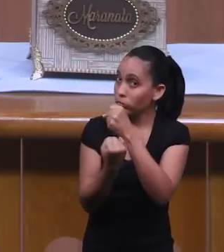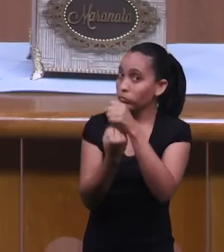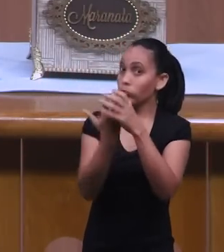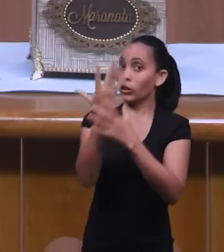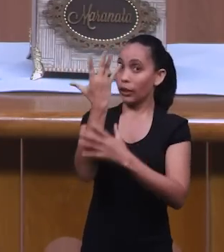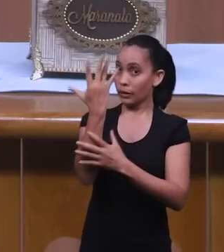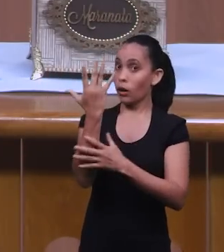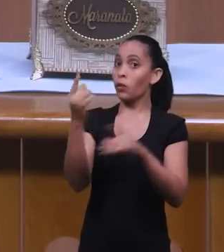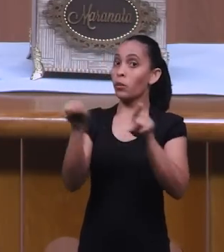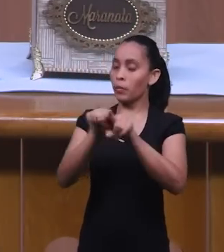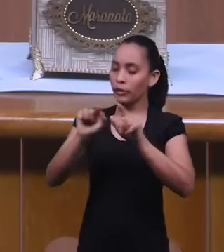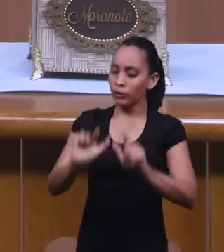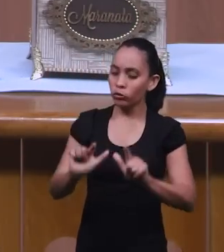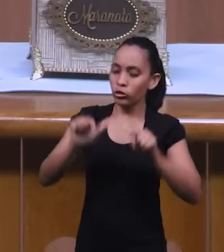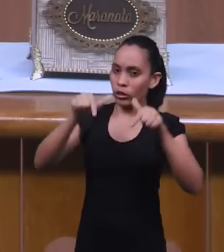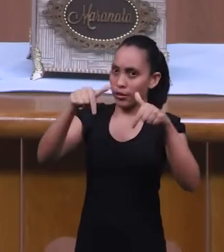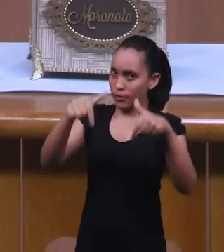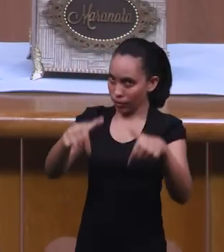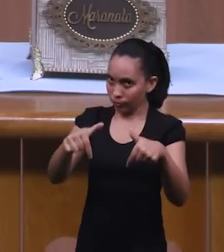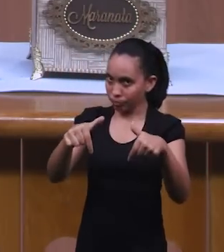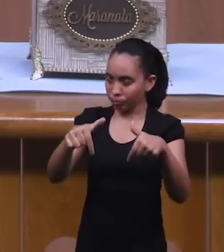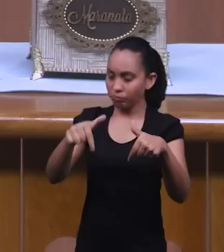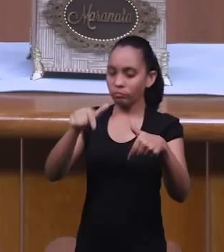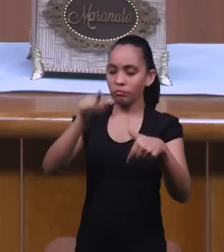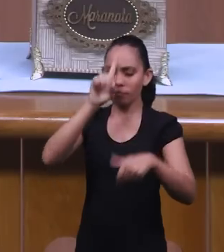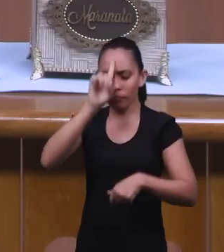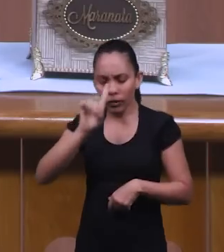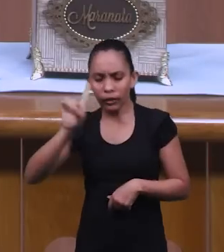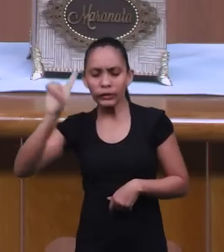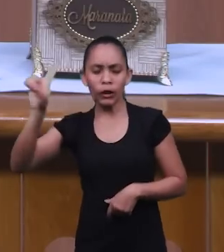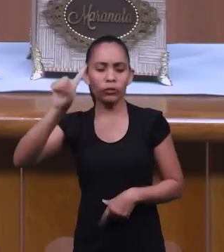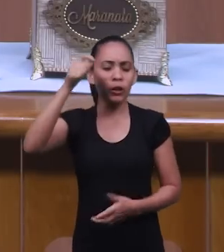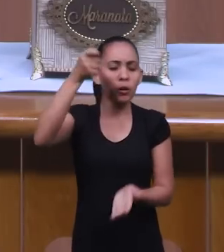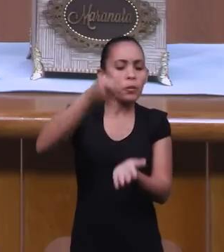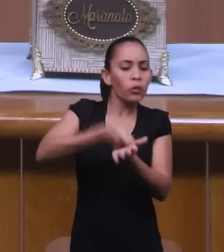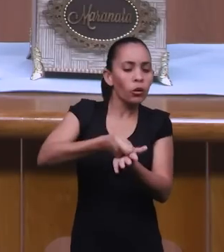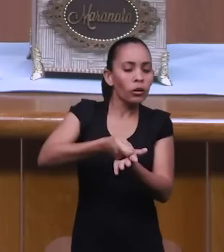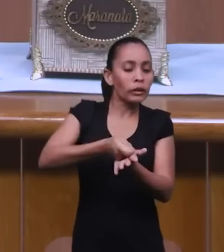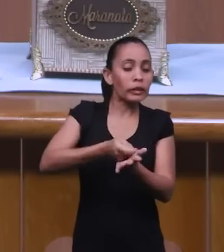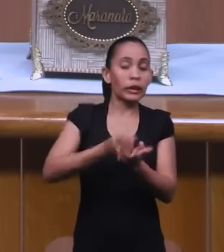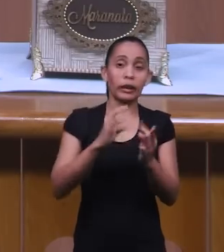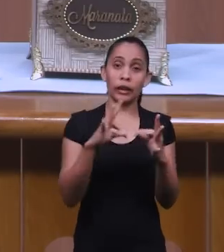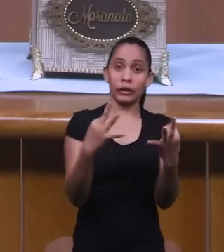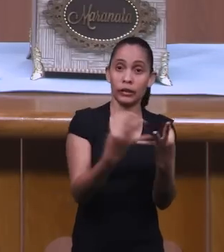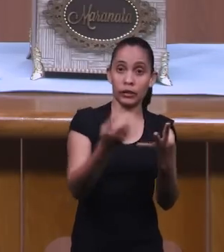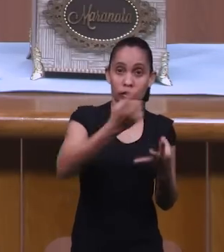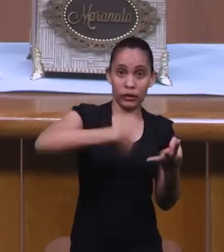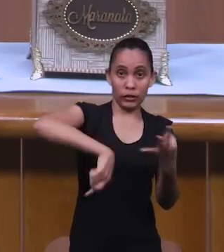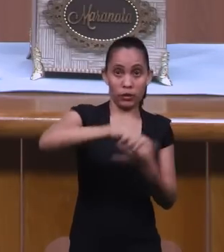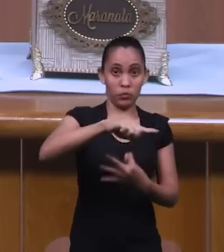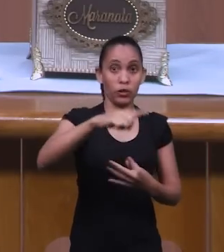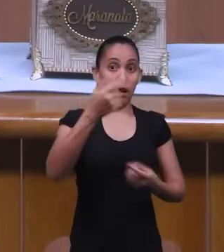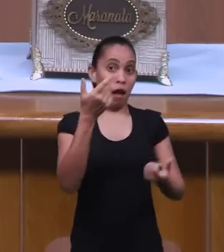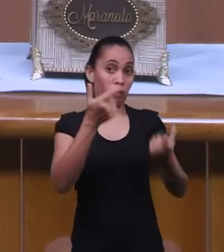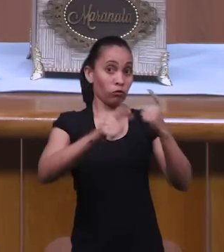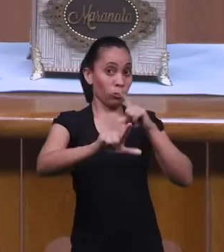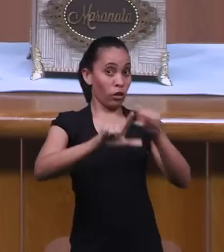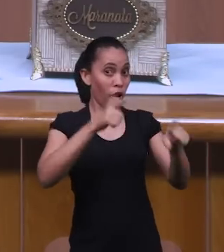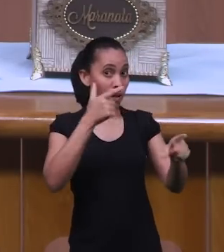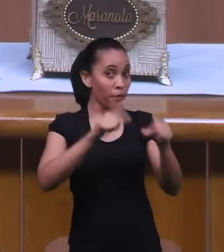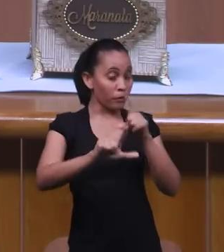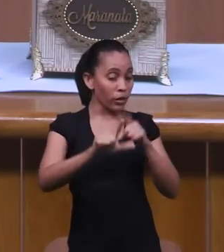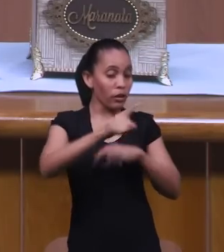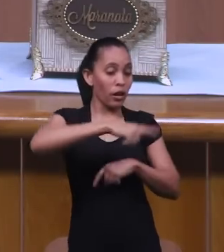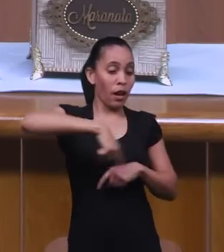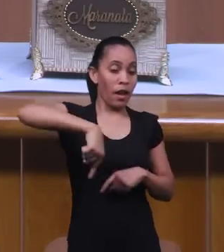criação e de operação. Ele estabeleceu que a tribo sacerdotal, que é a tribo de Levi, a